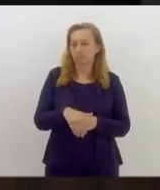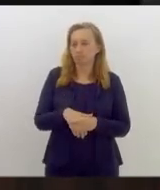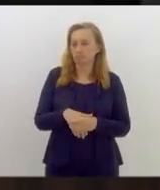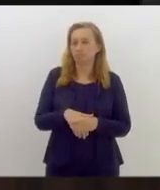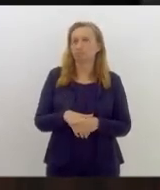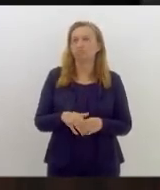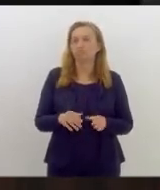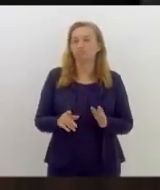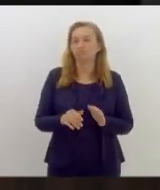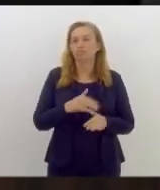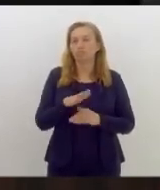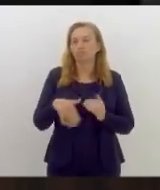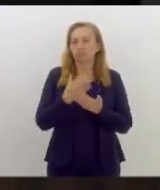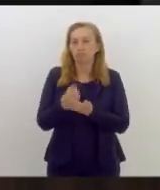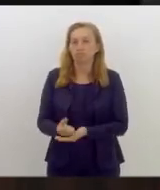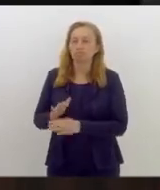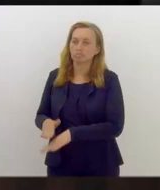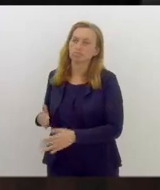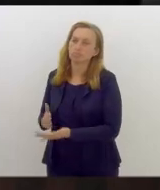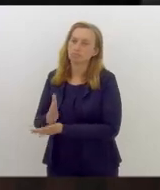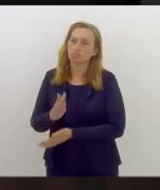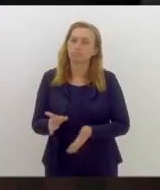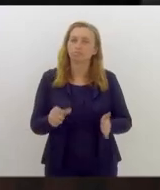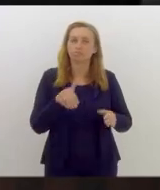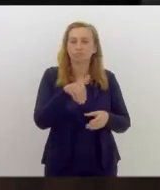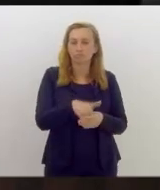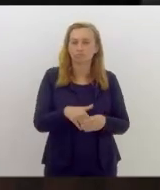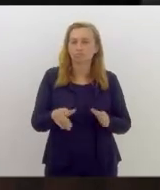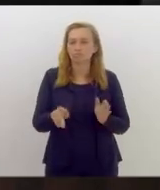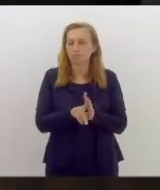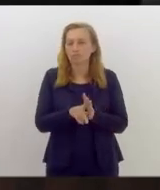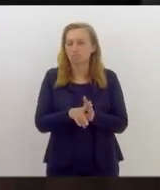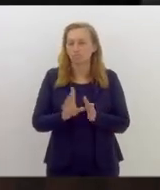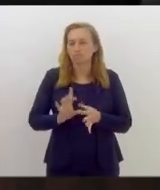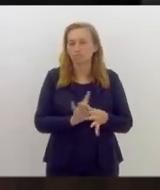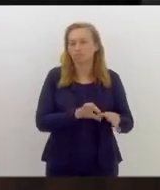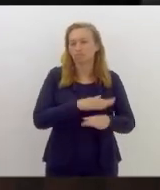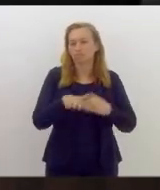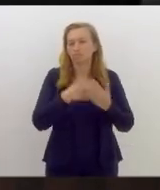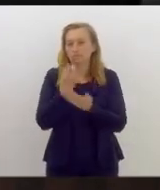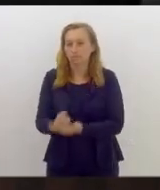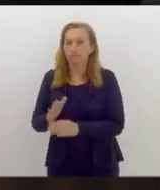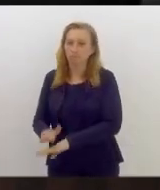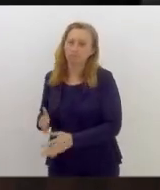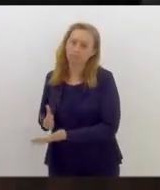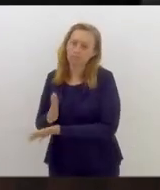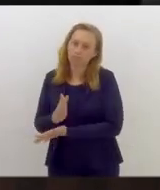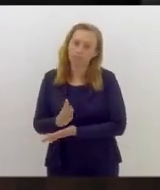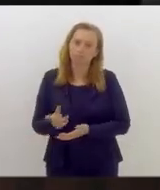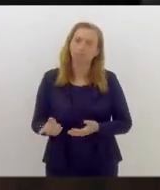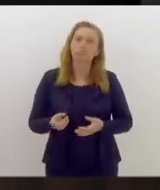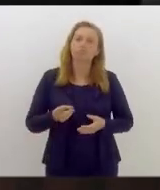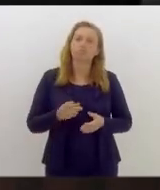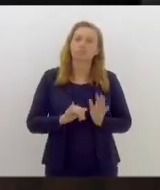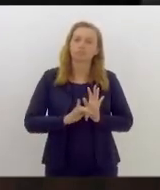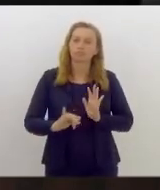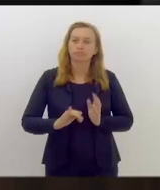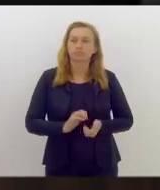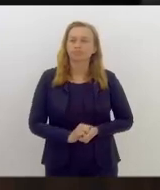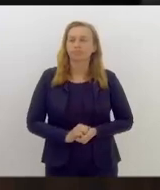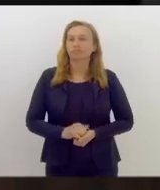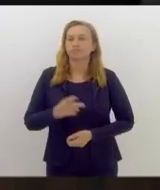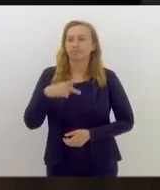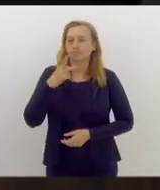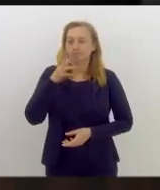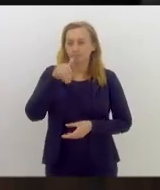redação. Senhores que aprovam, permaneçam como estão, aprovado. Em votação, o projeto... se emendado. Senhores que aprovam, permaneçam como estão, aprovado, vai ao autógrafo. Declaração